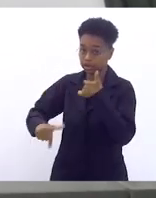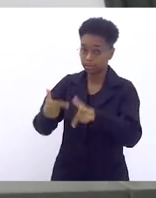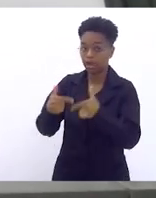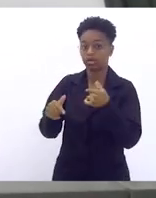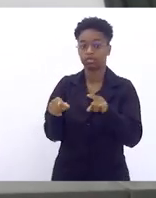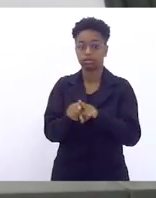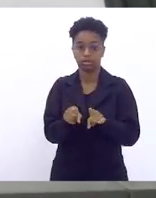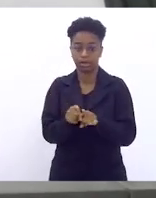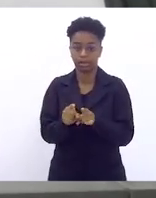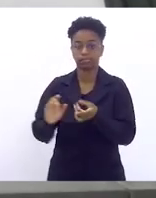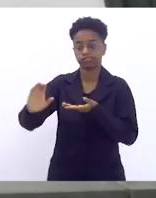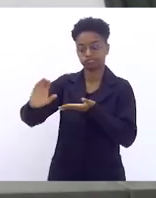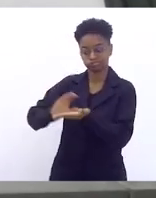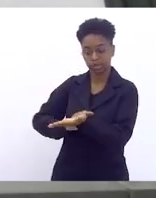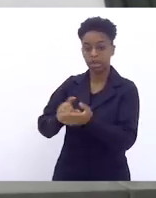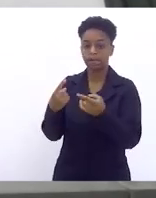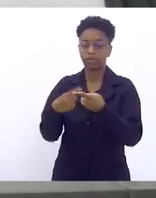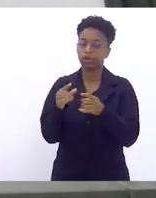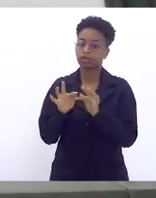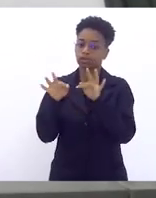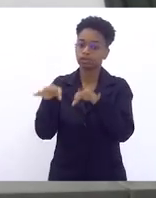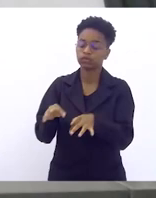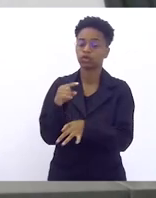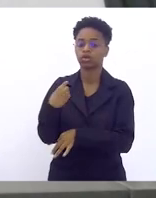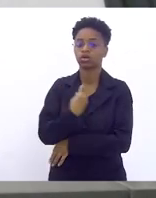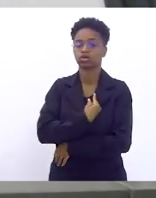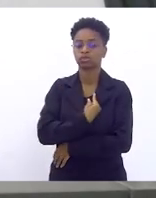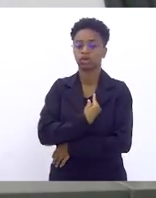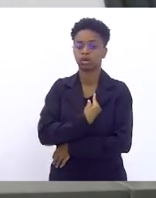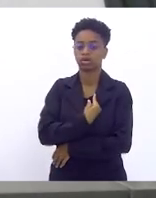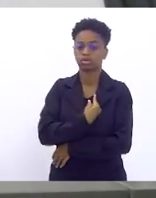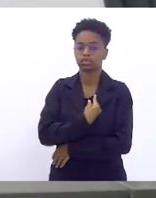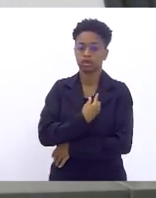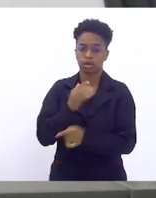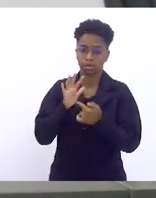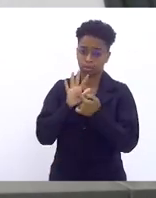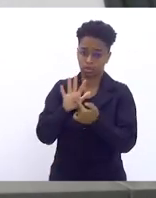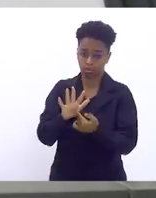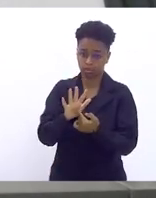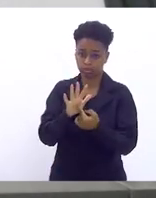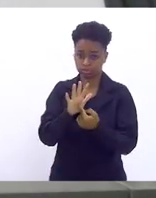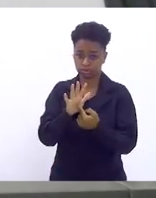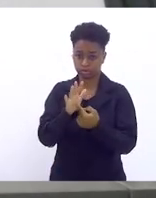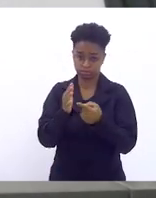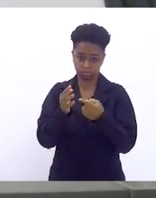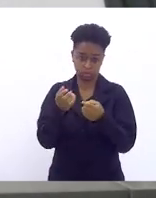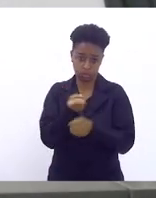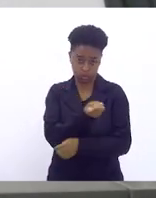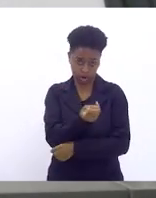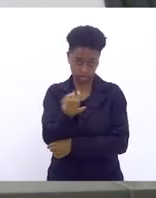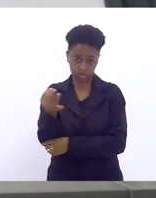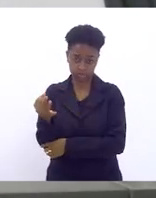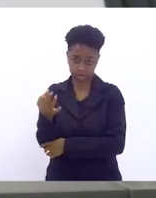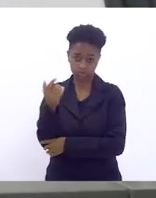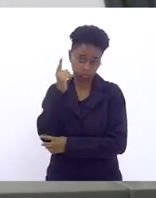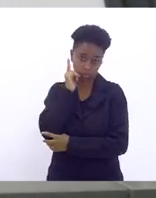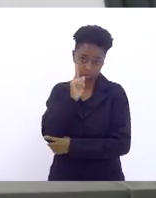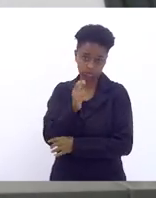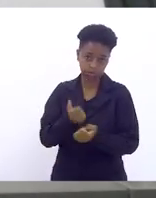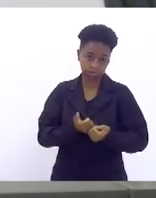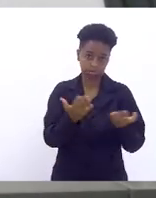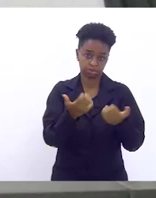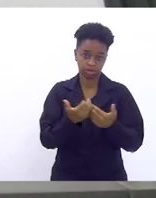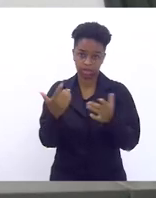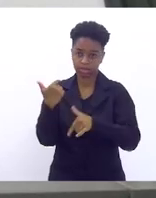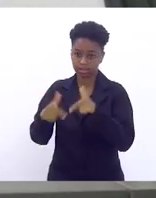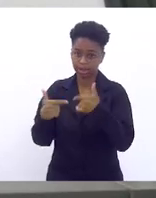No final a gente vai dar um de acordo com uma projeção que nós fizemos a quantidade que nós podemos gerar de emprego